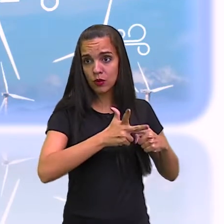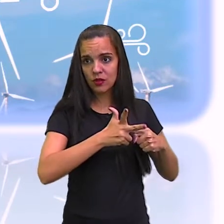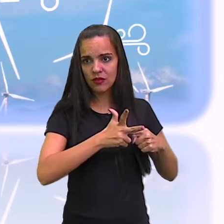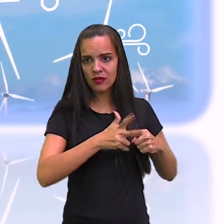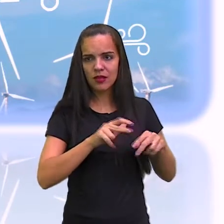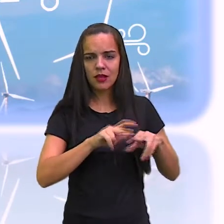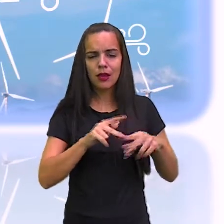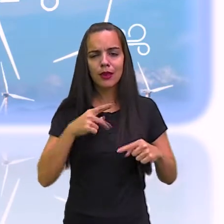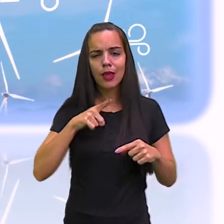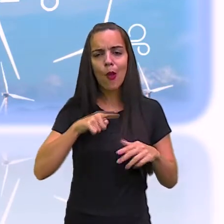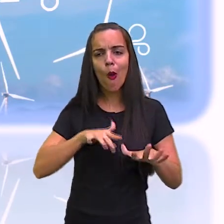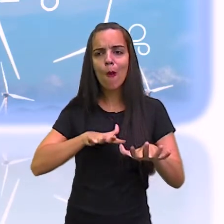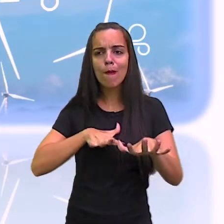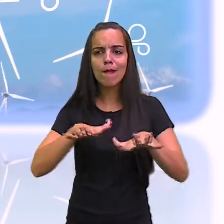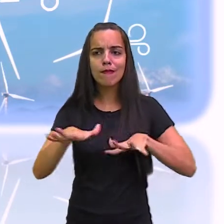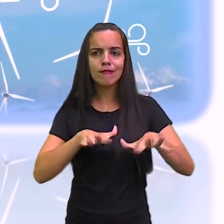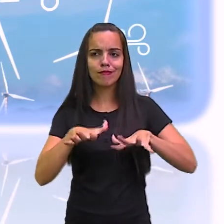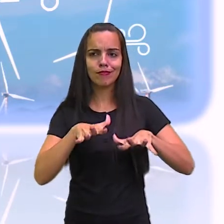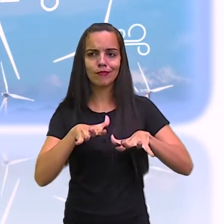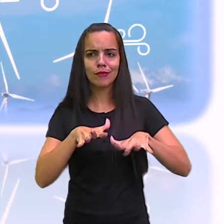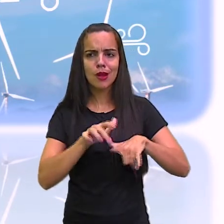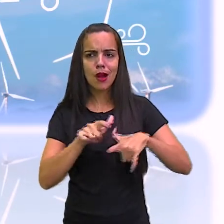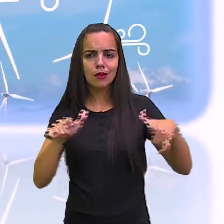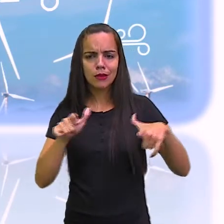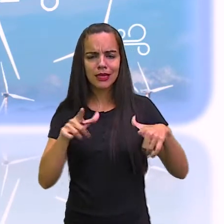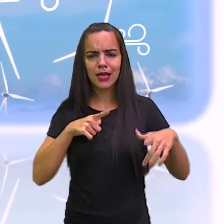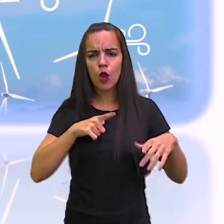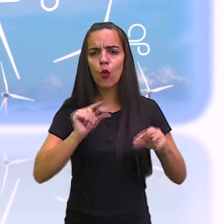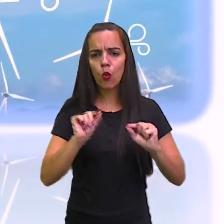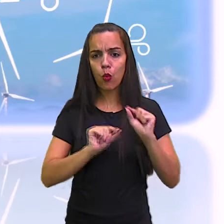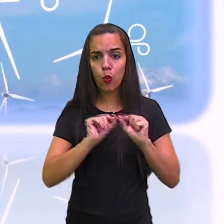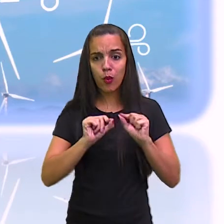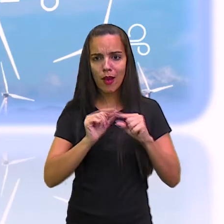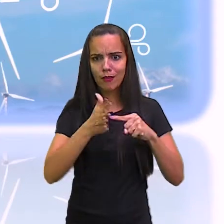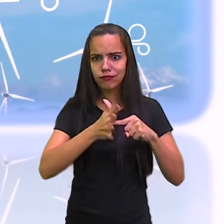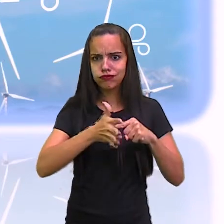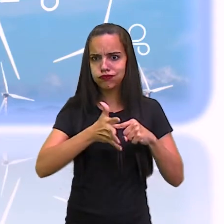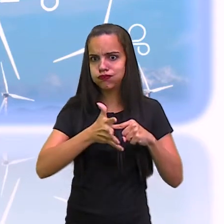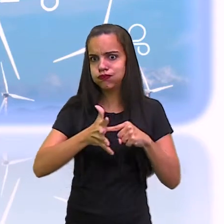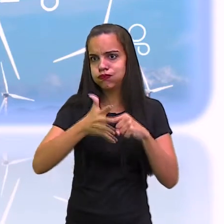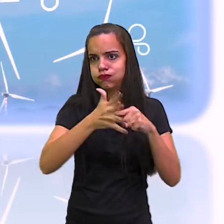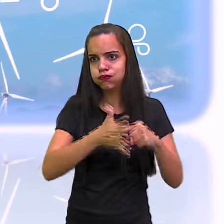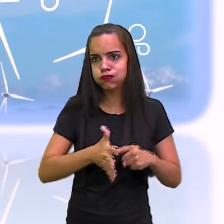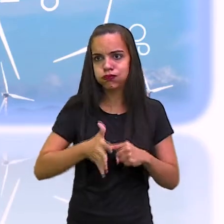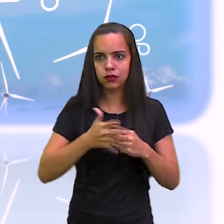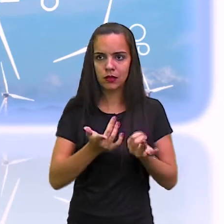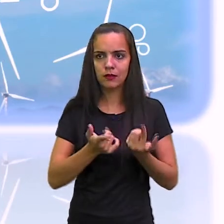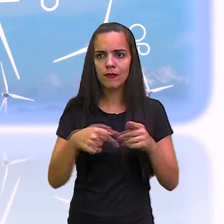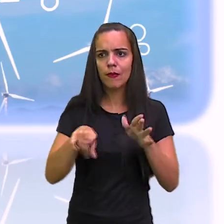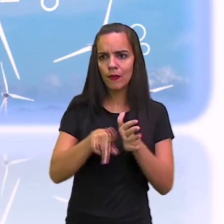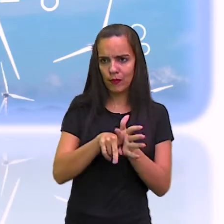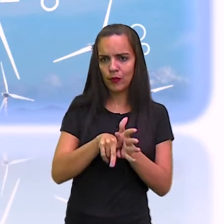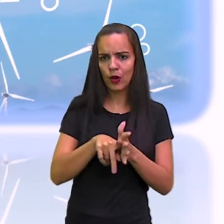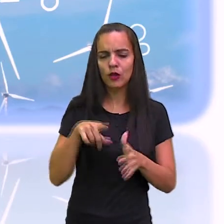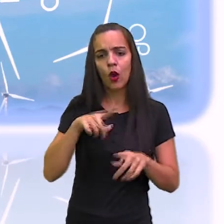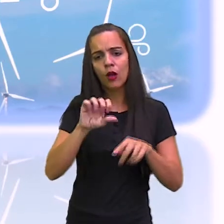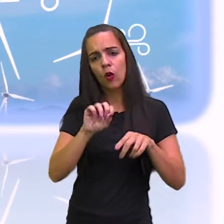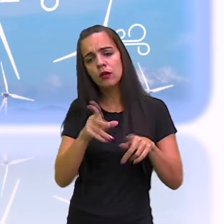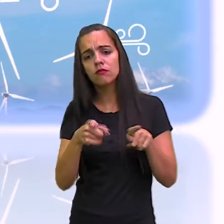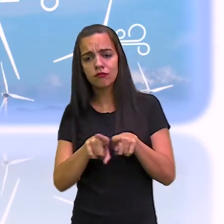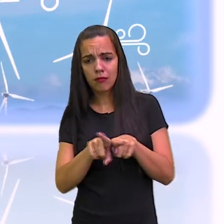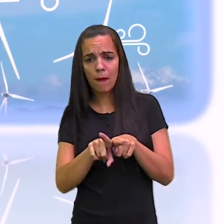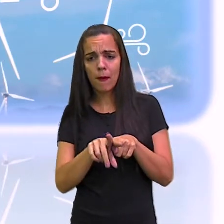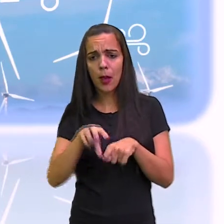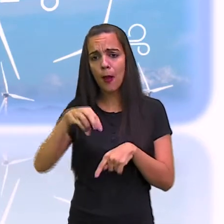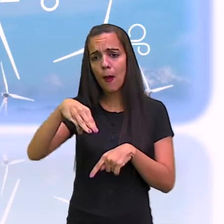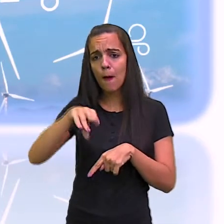a movimentação de grandes turbinas em formato de catavento ou de moinhos.